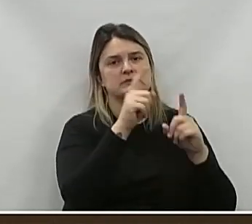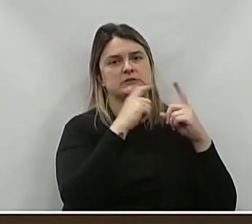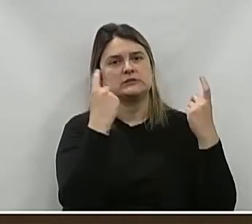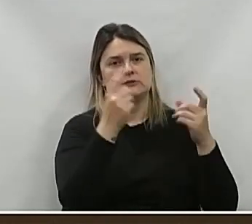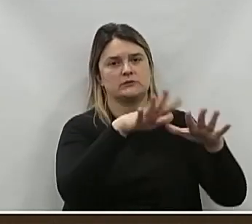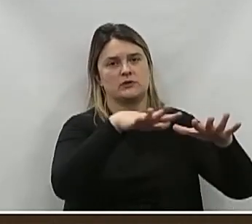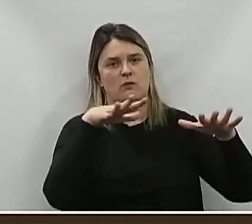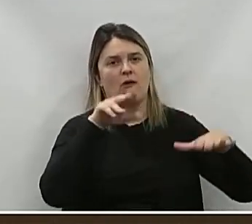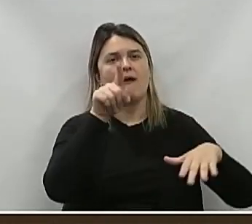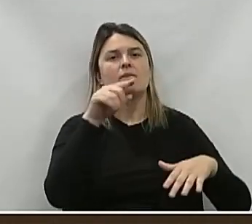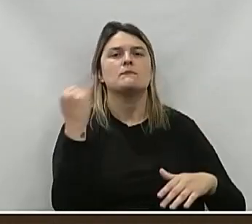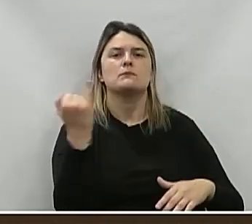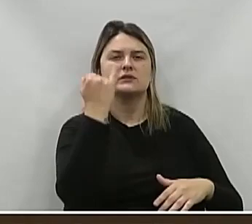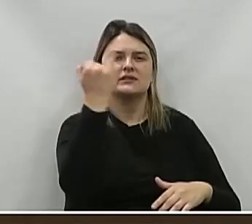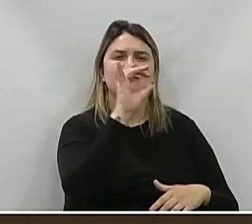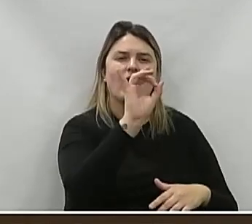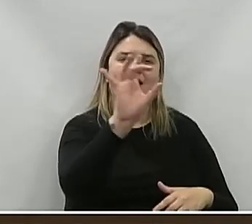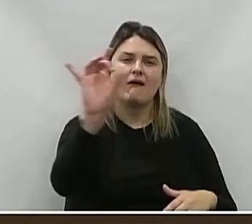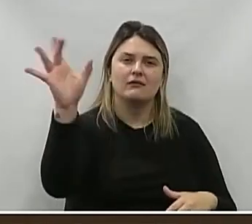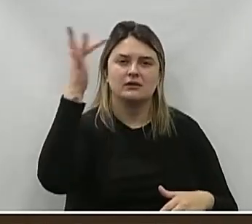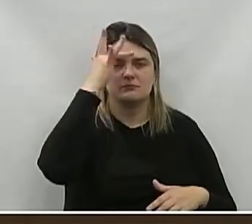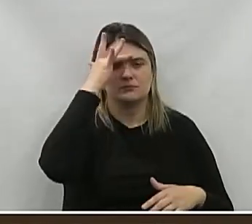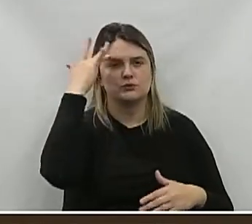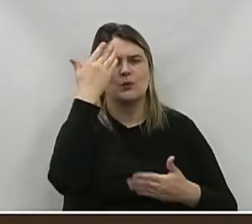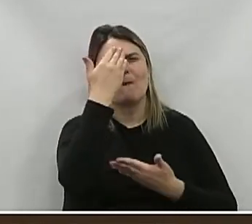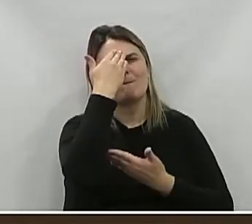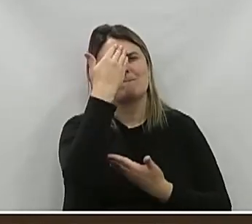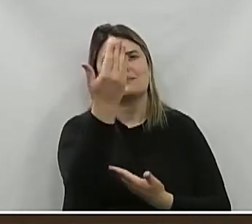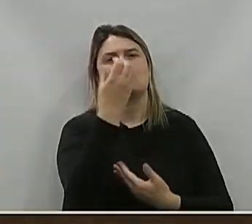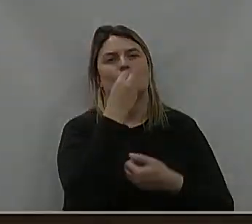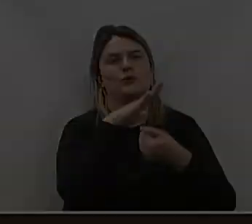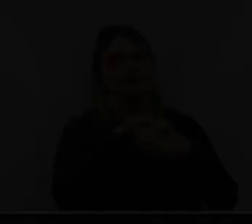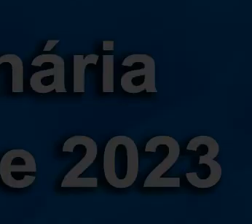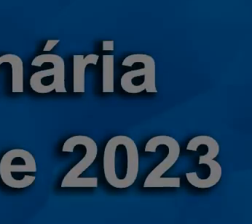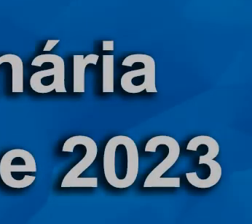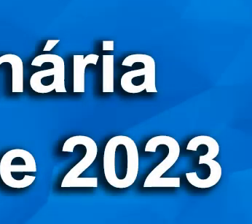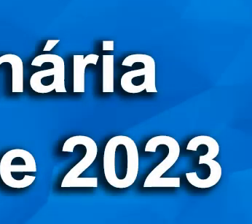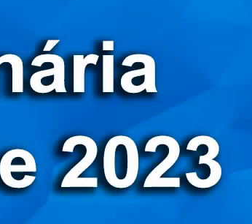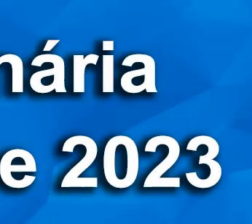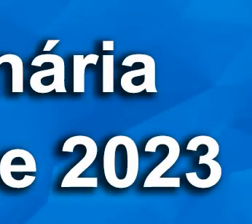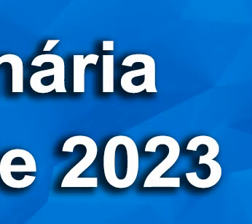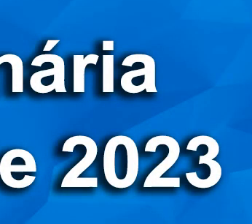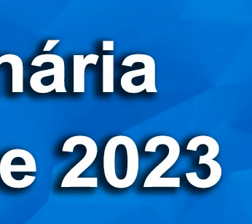vai ser muito importante para cada um de nós Muito obrigado e boa noite a